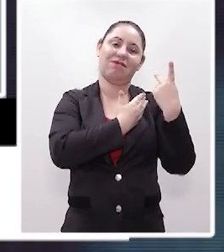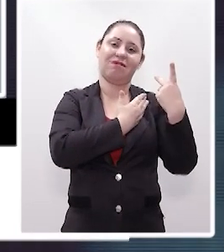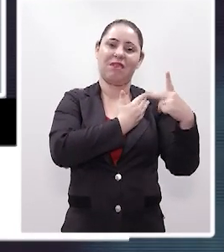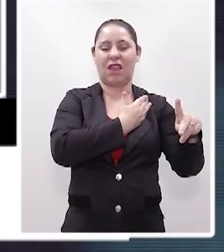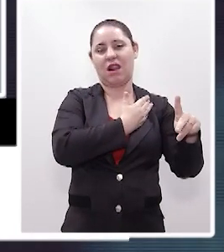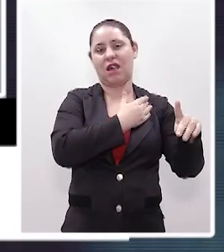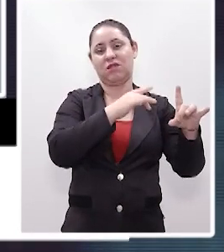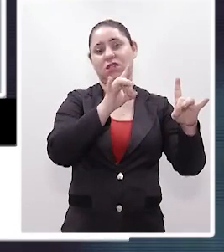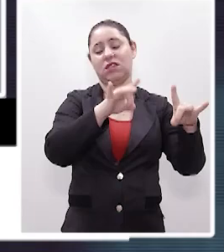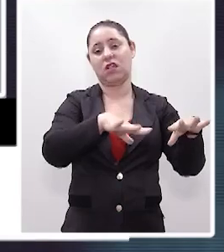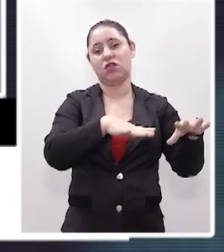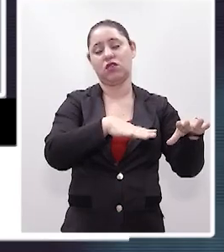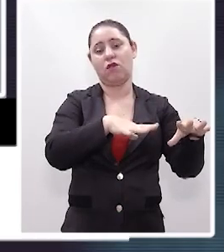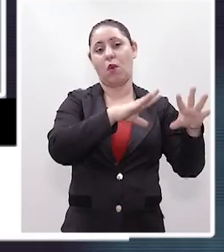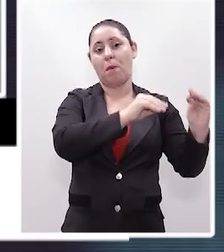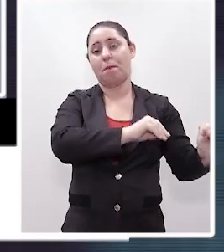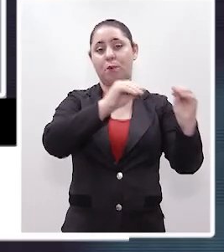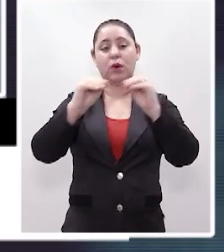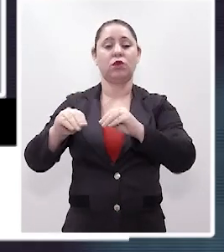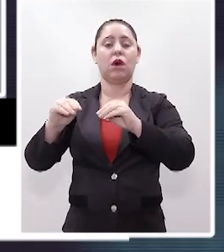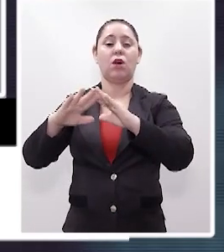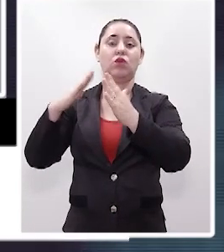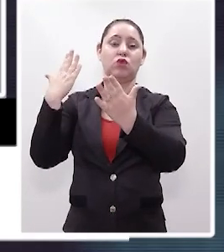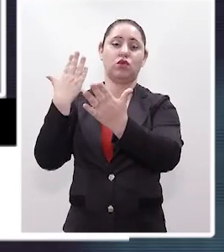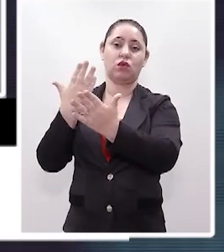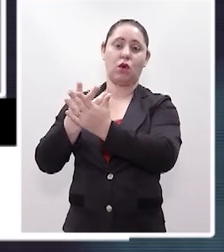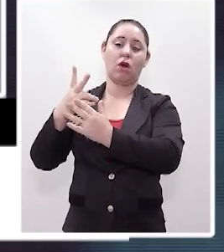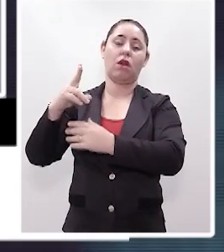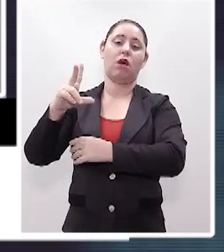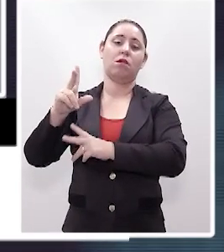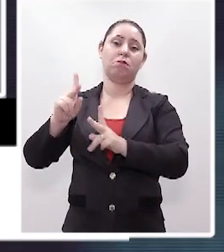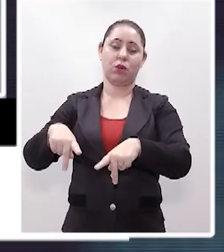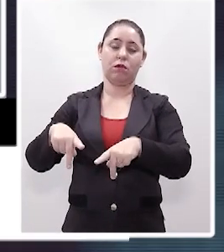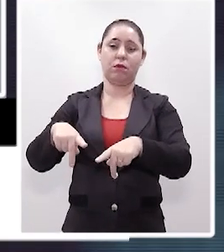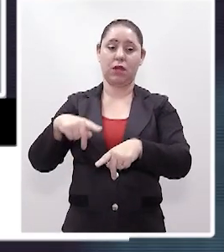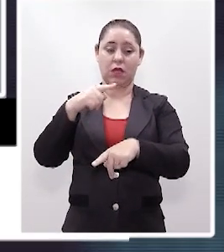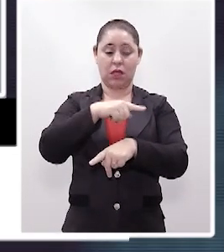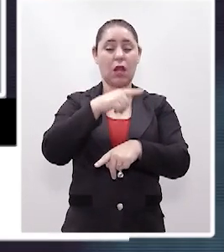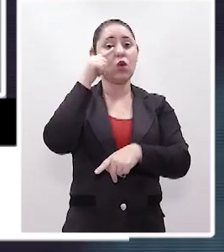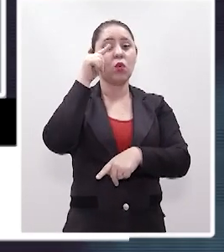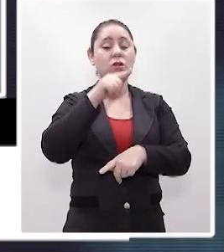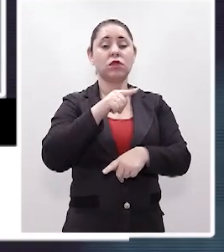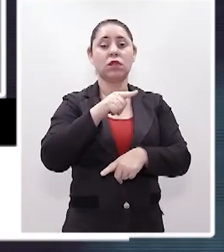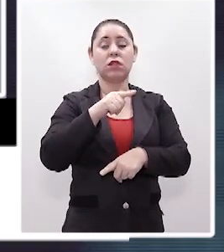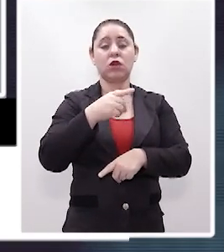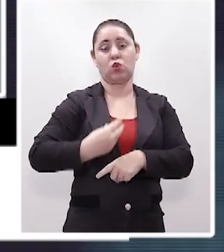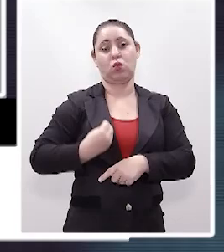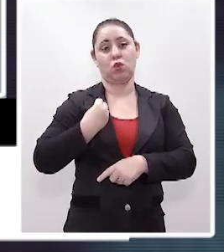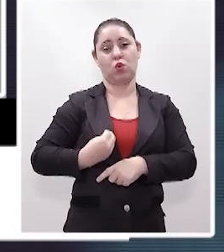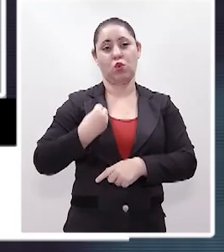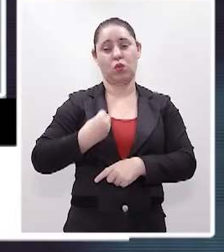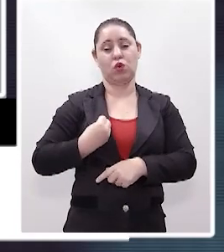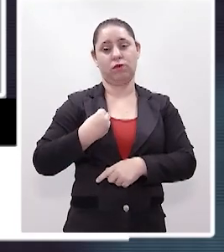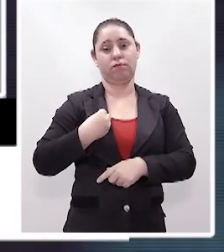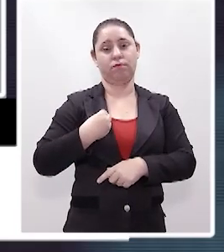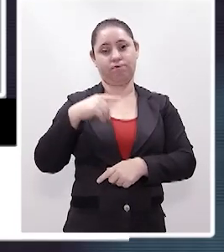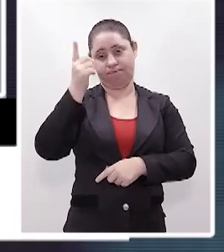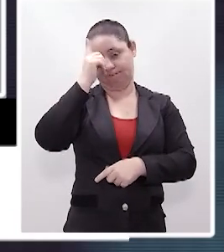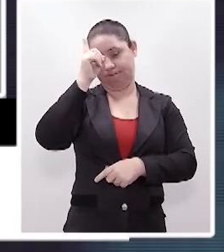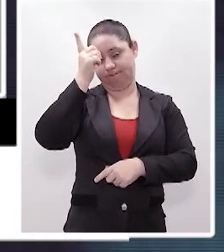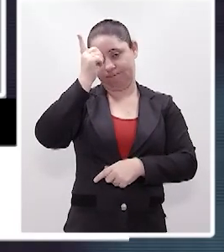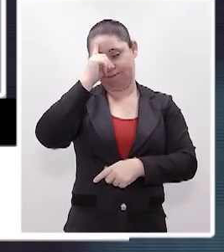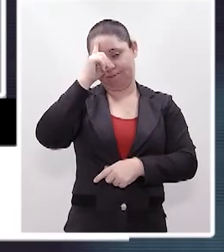dele desistiram, saíram, foram para outras escolas e aí ele acabou conseguindo ficar todos os dias